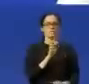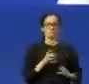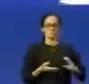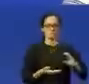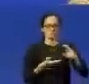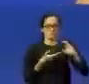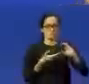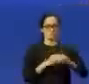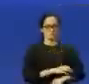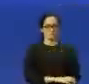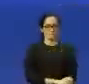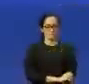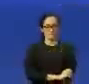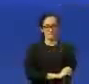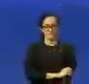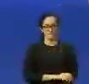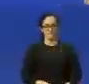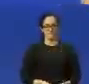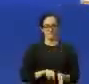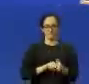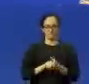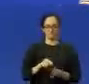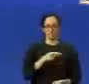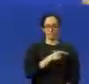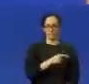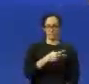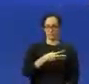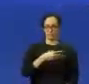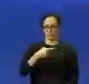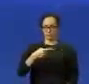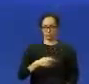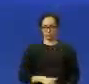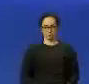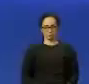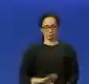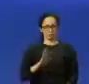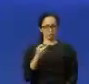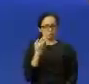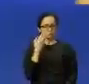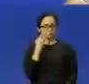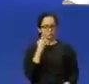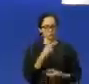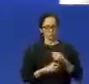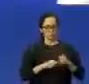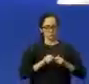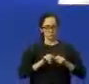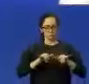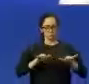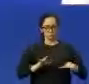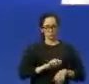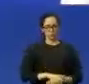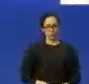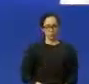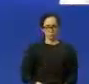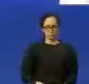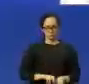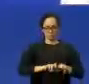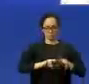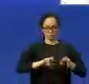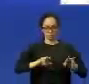C. A questão 131 é uma questão típica de movimento uniformemente variado, uma